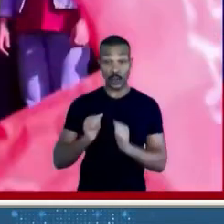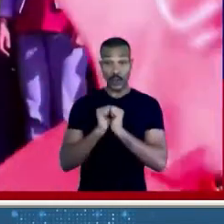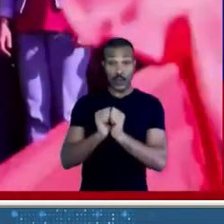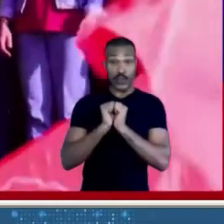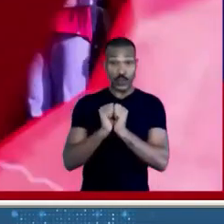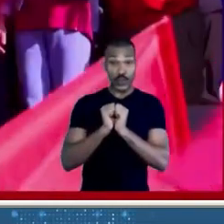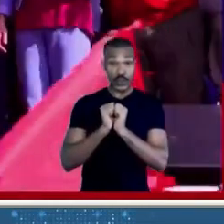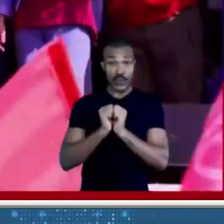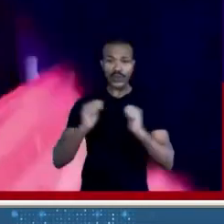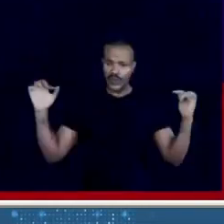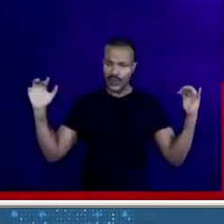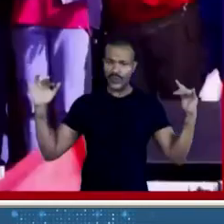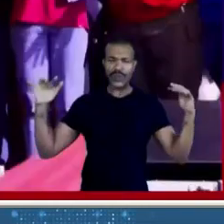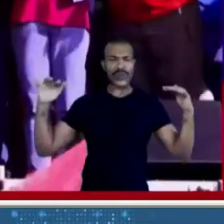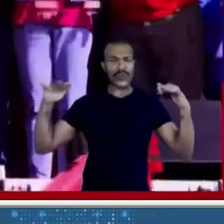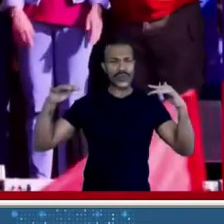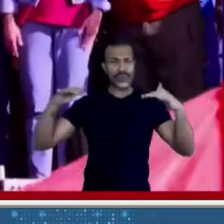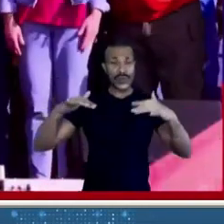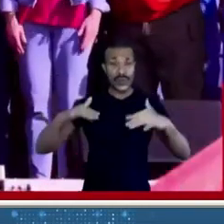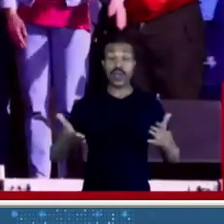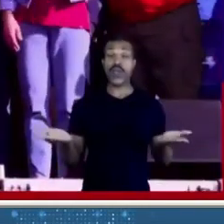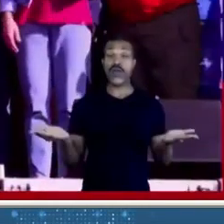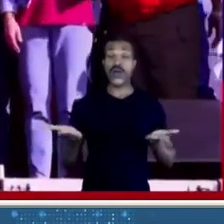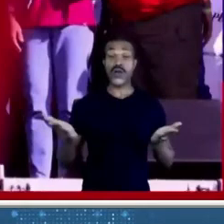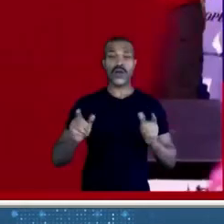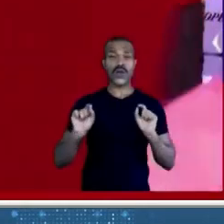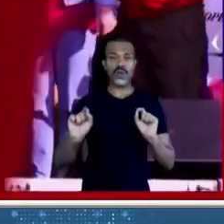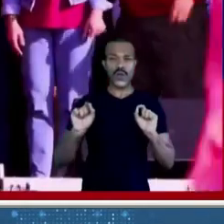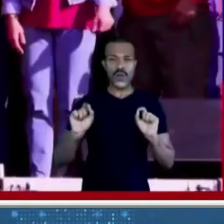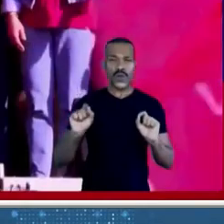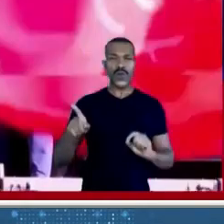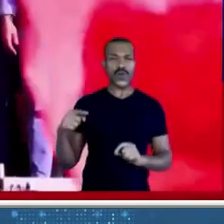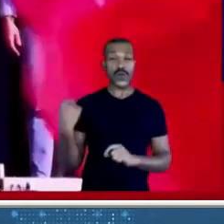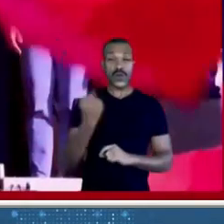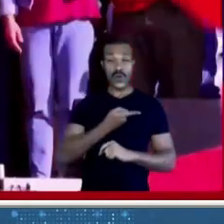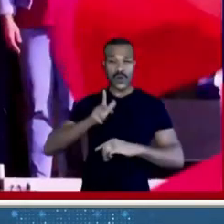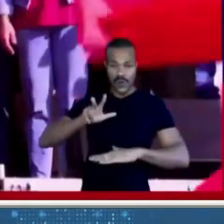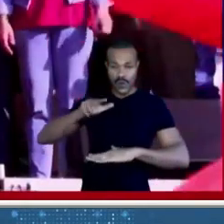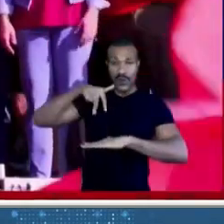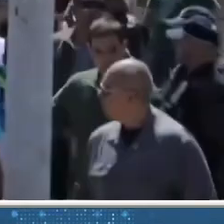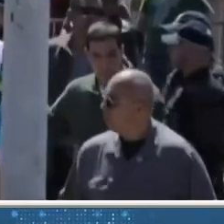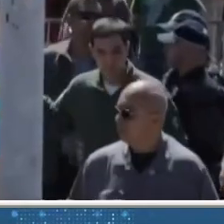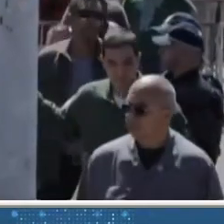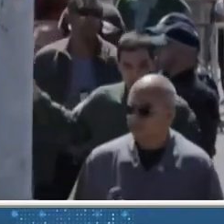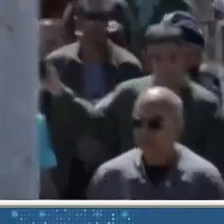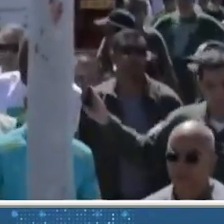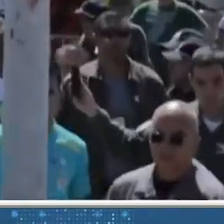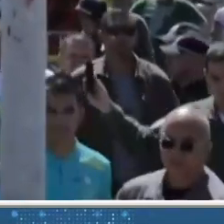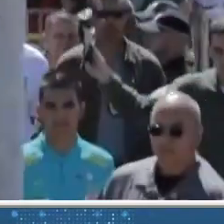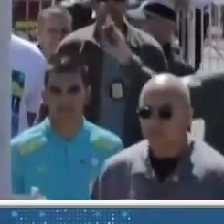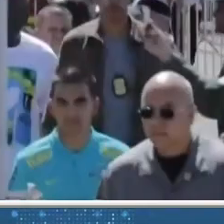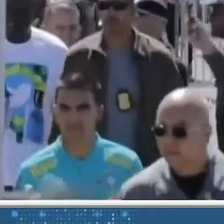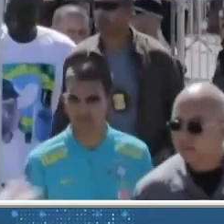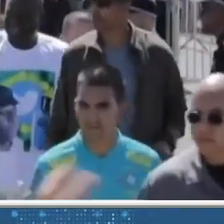seduzir os eleitores para a sua recondução à presidência. Por outro lado, o candidato do PT também não tem muito dinheiro